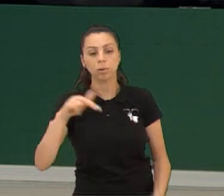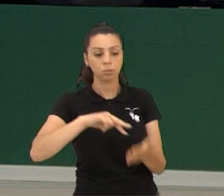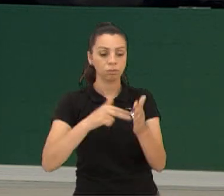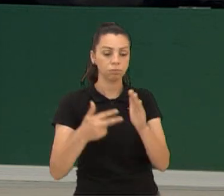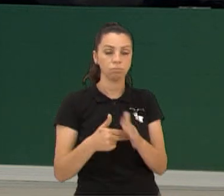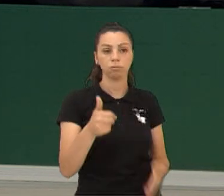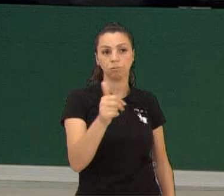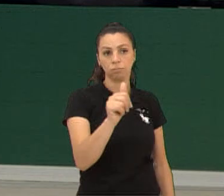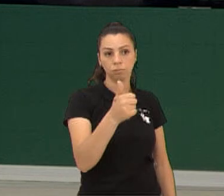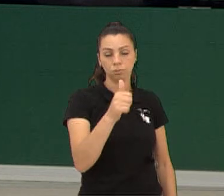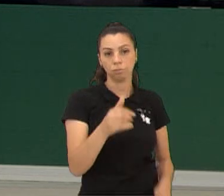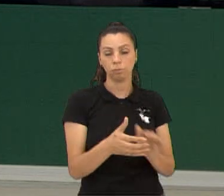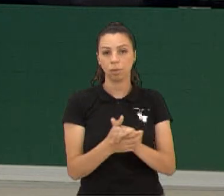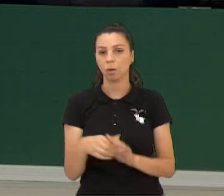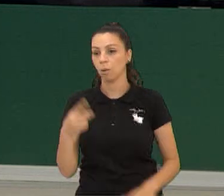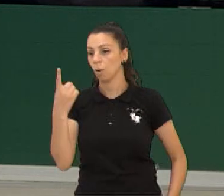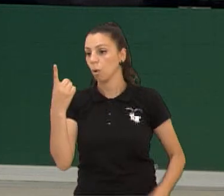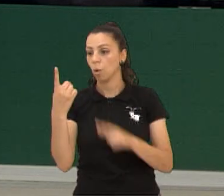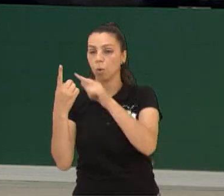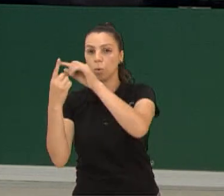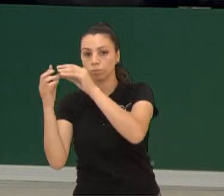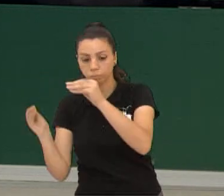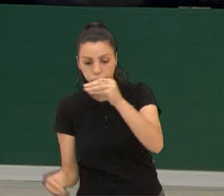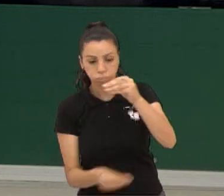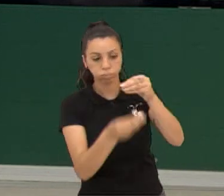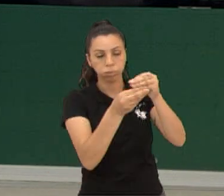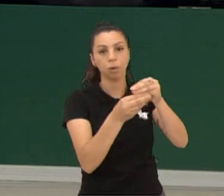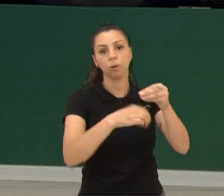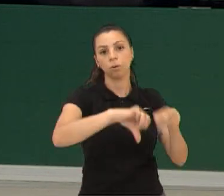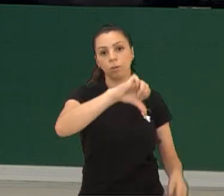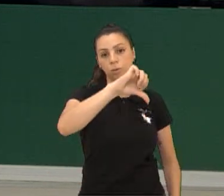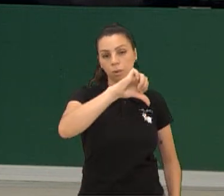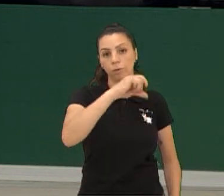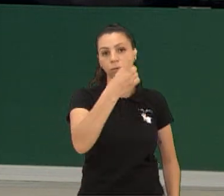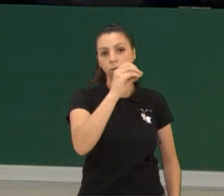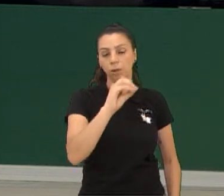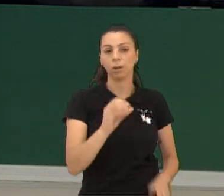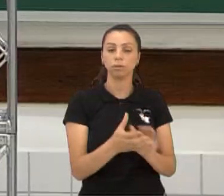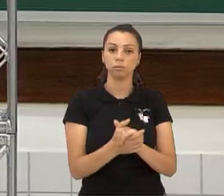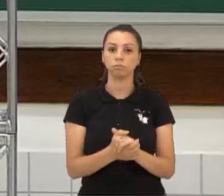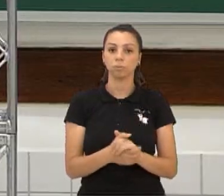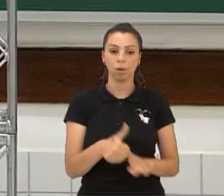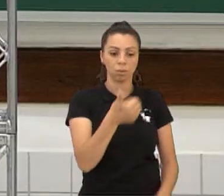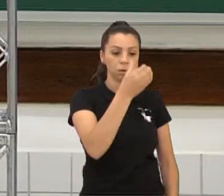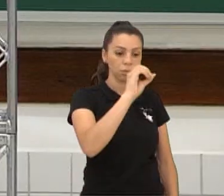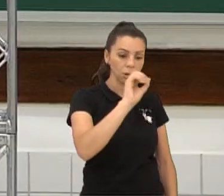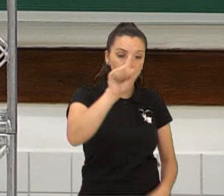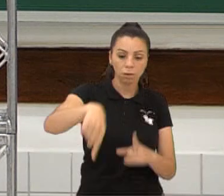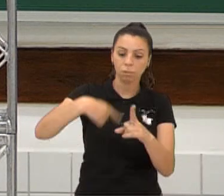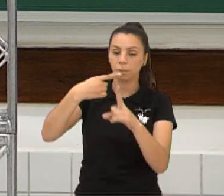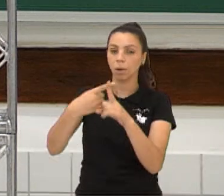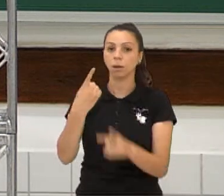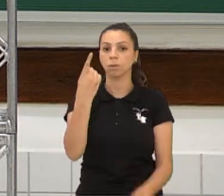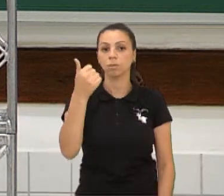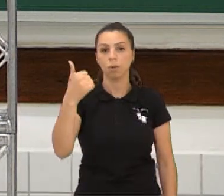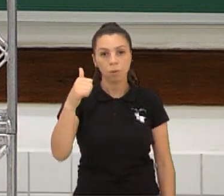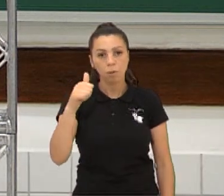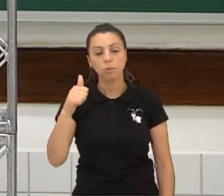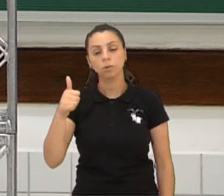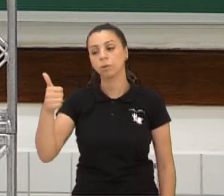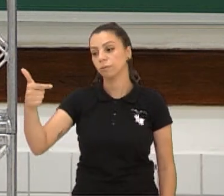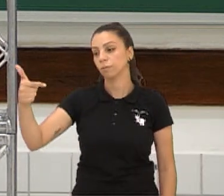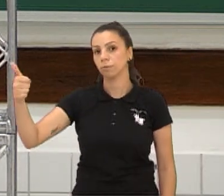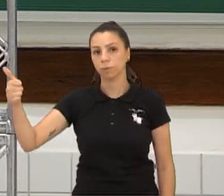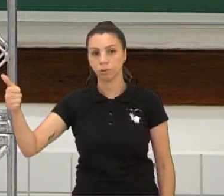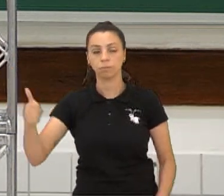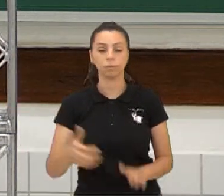1 no 9, ele vai virar 10. 10 mais 11, 21. Bem facinho, não é? Muito bem. Então,